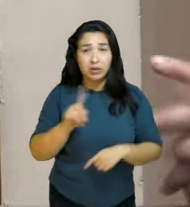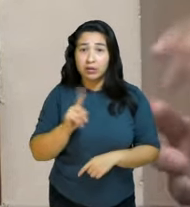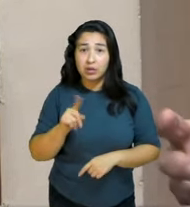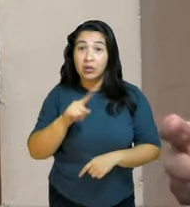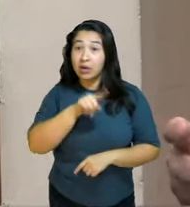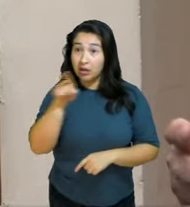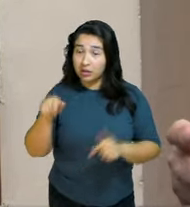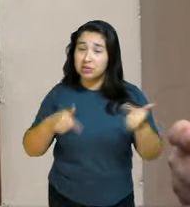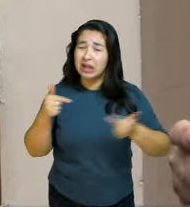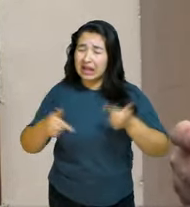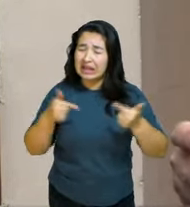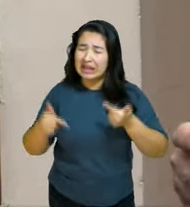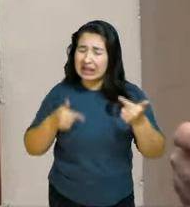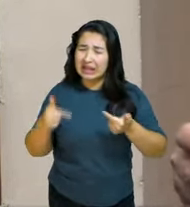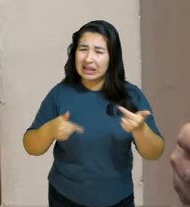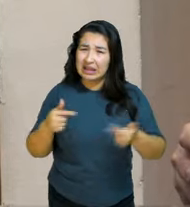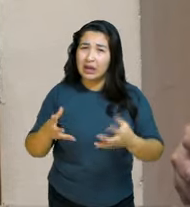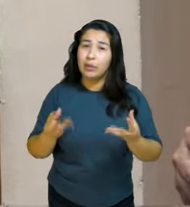Trabalharam muito, muito.